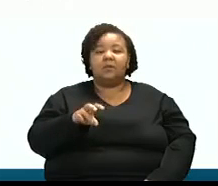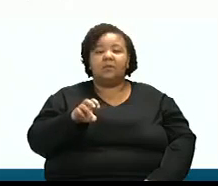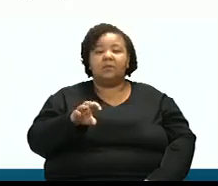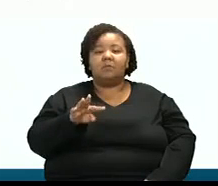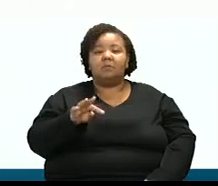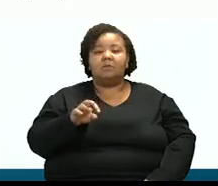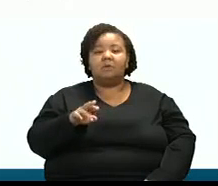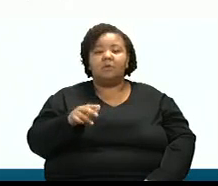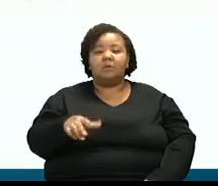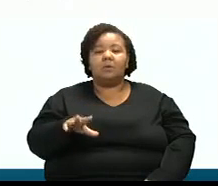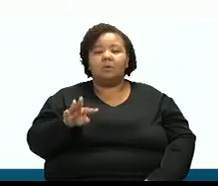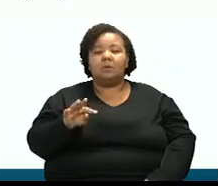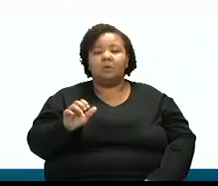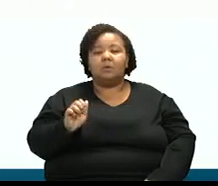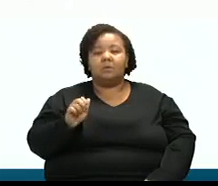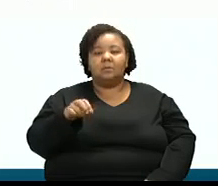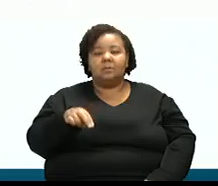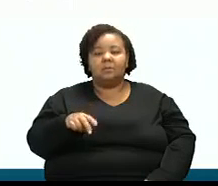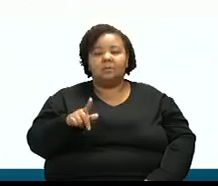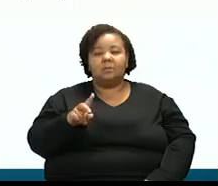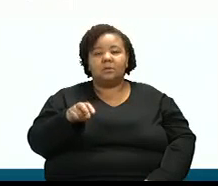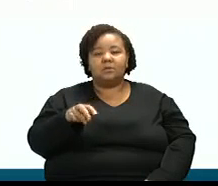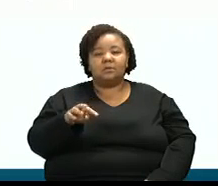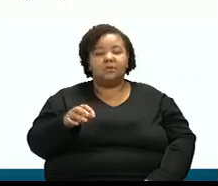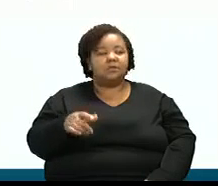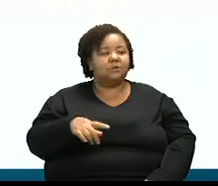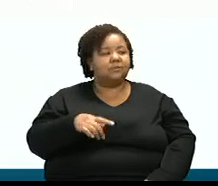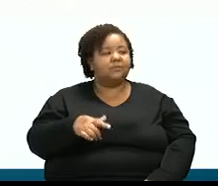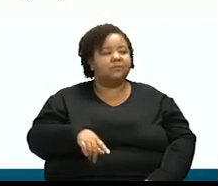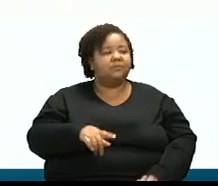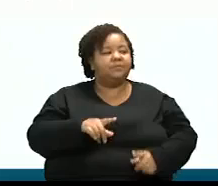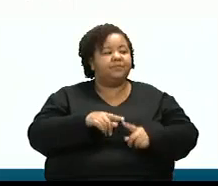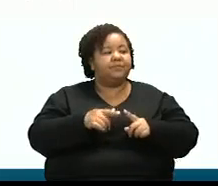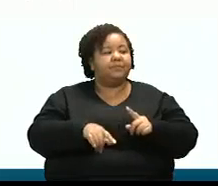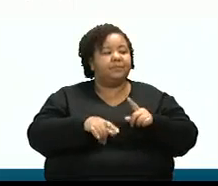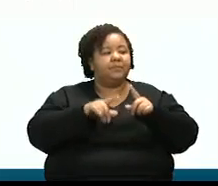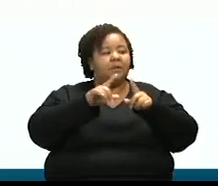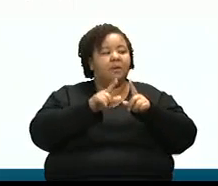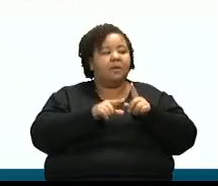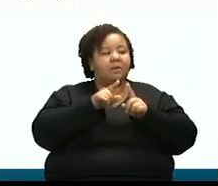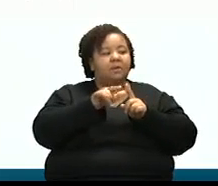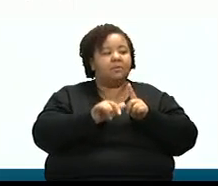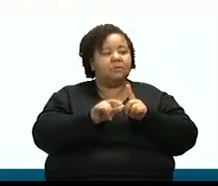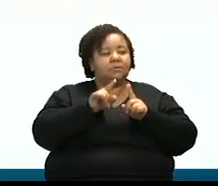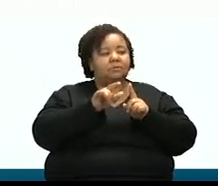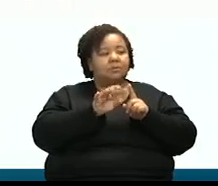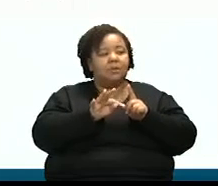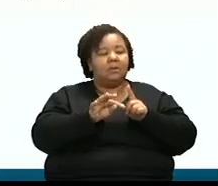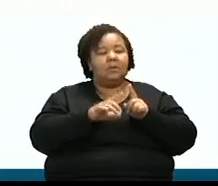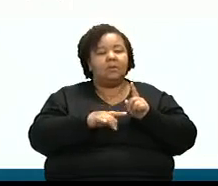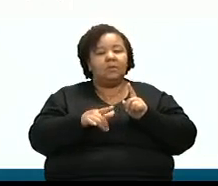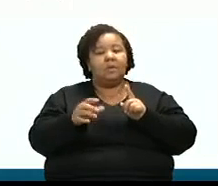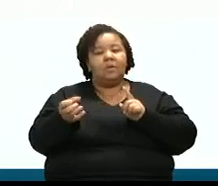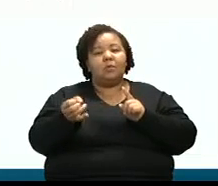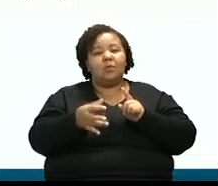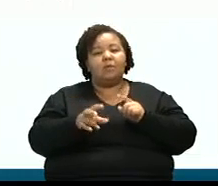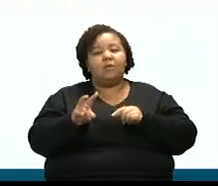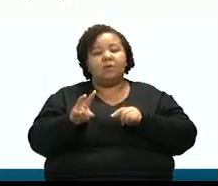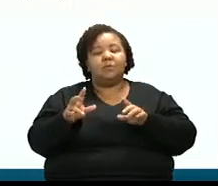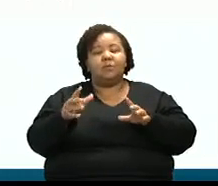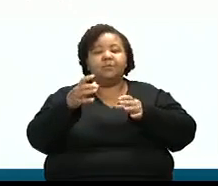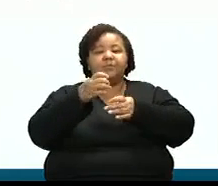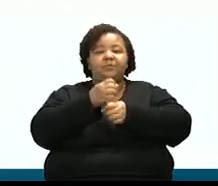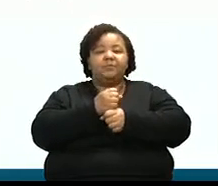curva. Então, eu derivo x em relação a t, y em relação a t, e eu vou ter um novo vetor.